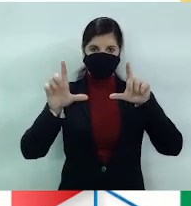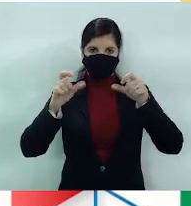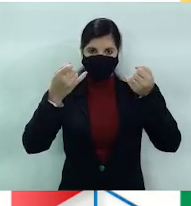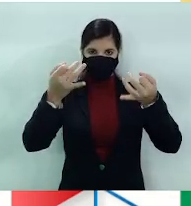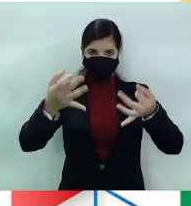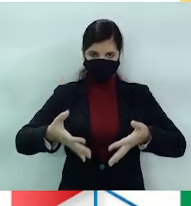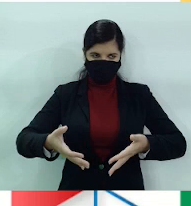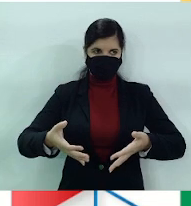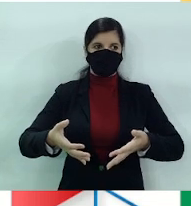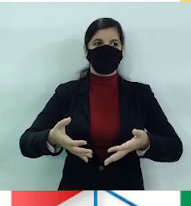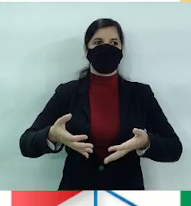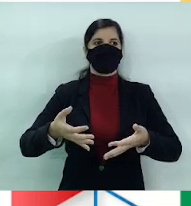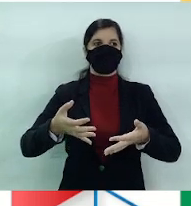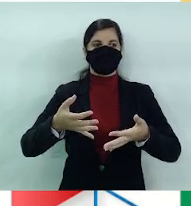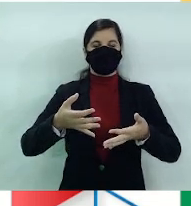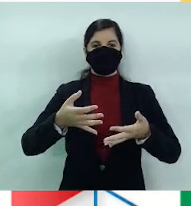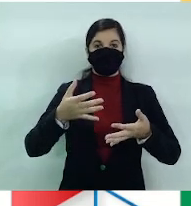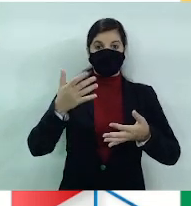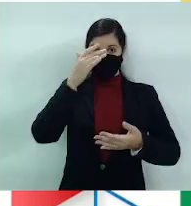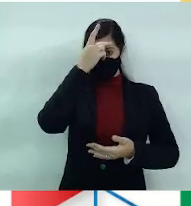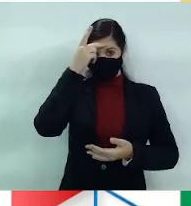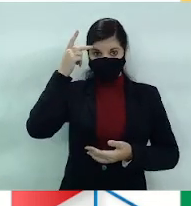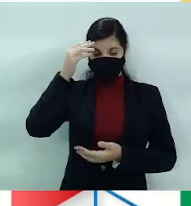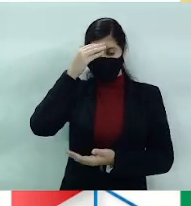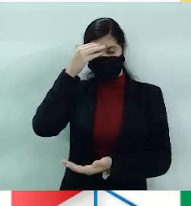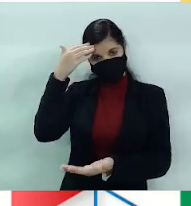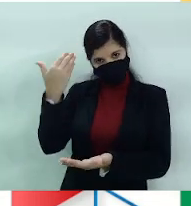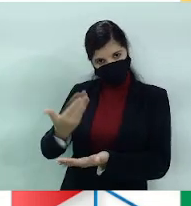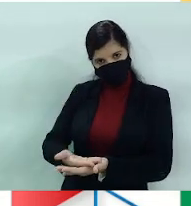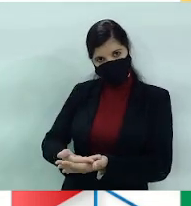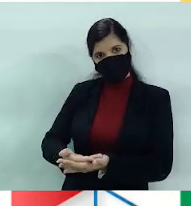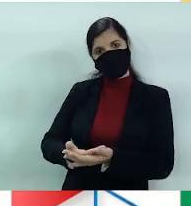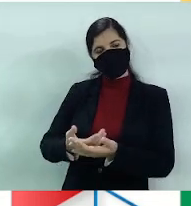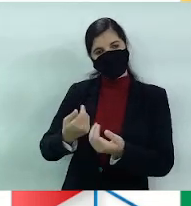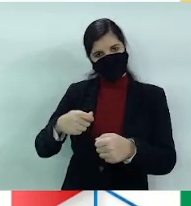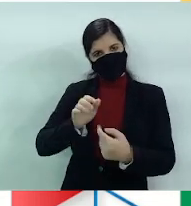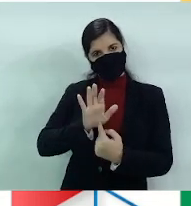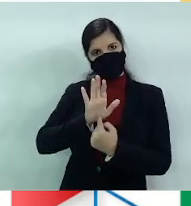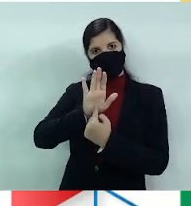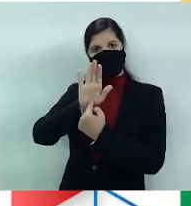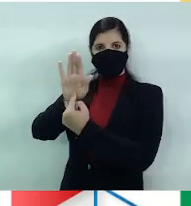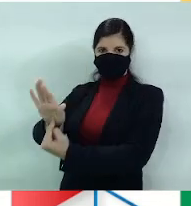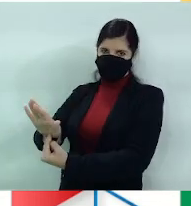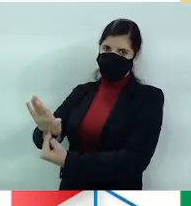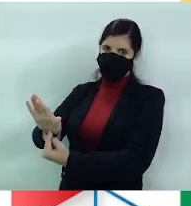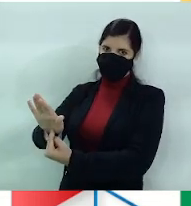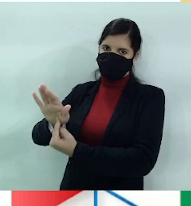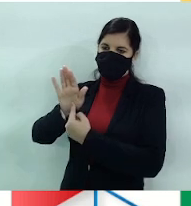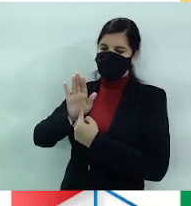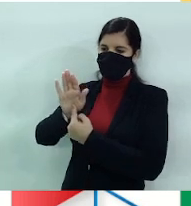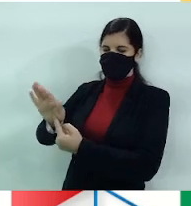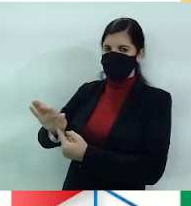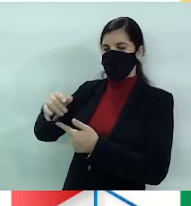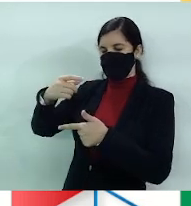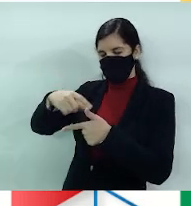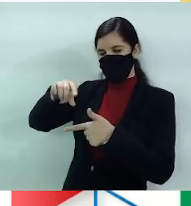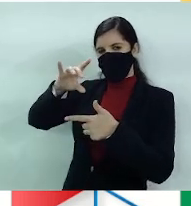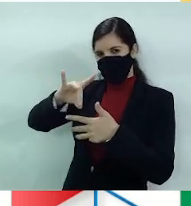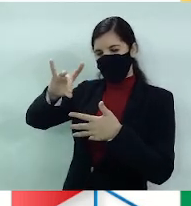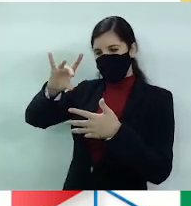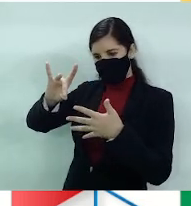dizer o seguinte: para convencer alguém, você tem de apresentar a essa pessoa posições